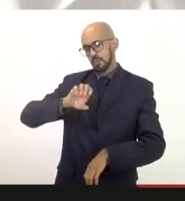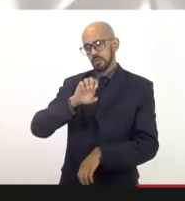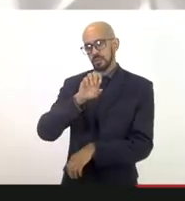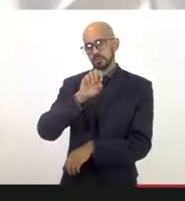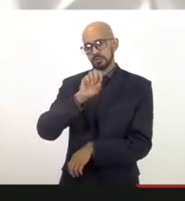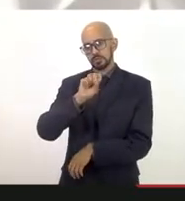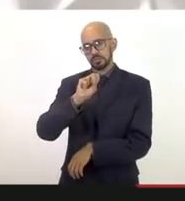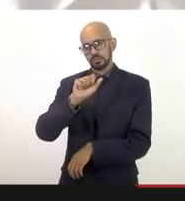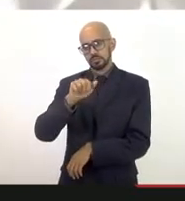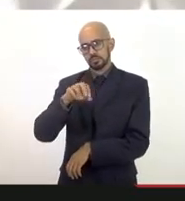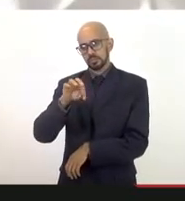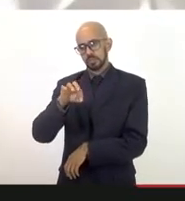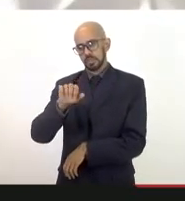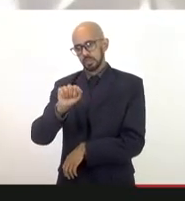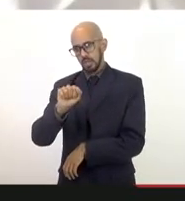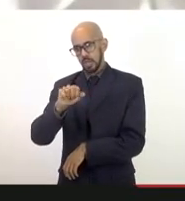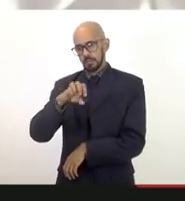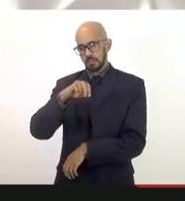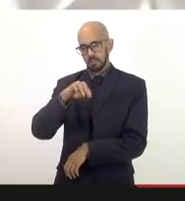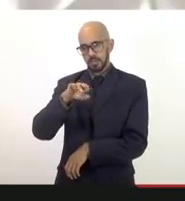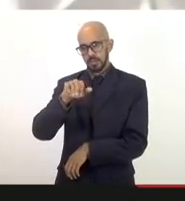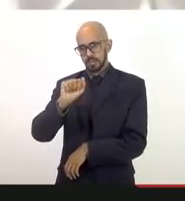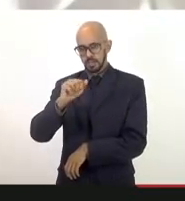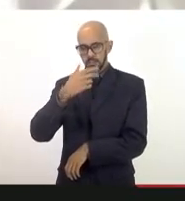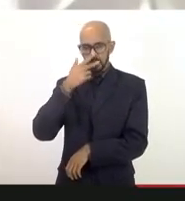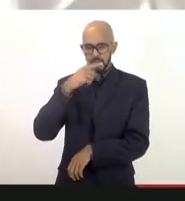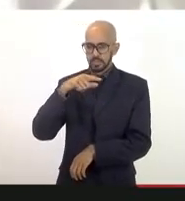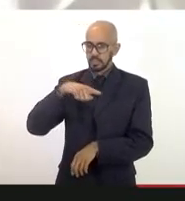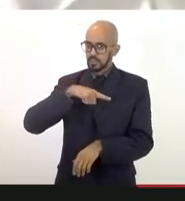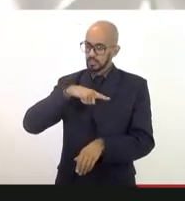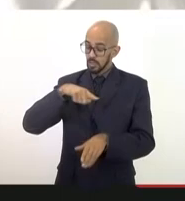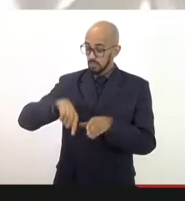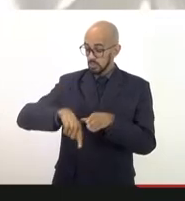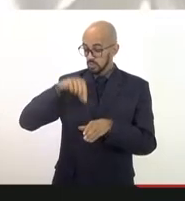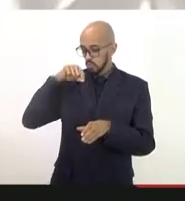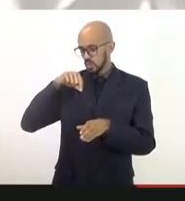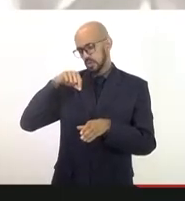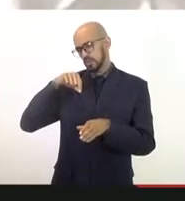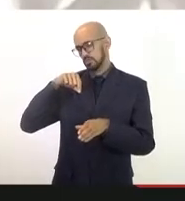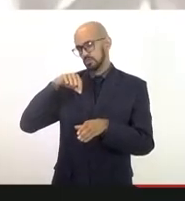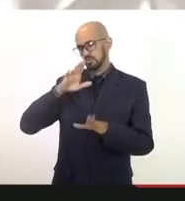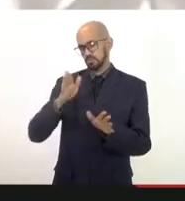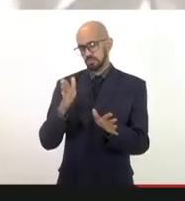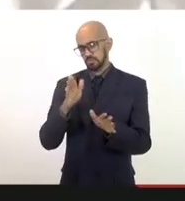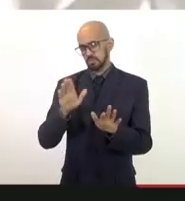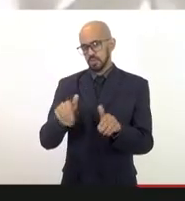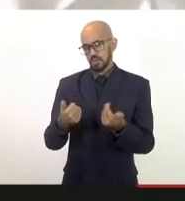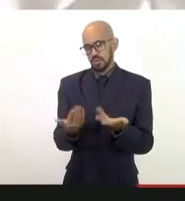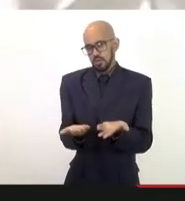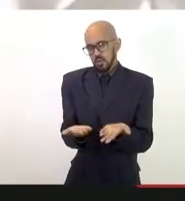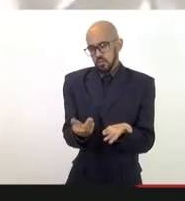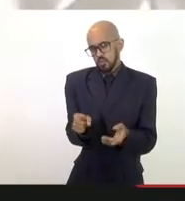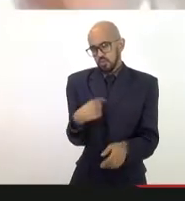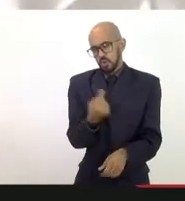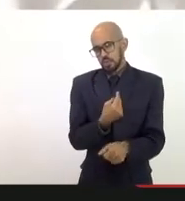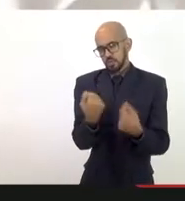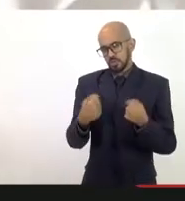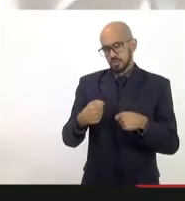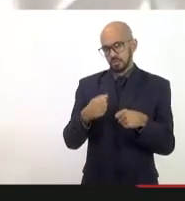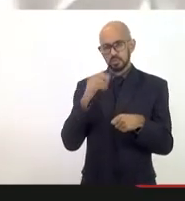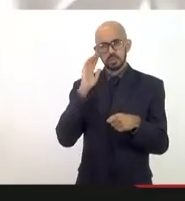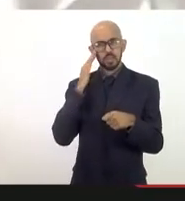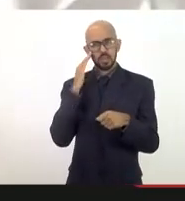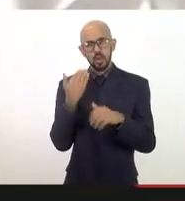né? Aí me parece que há uma escolha e a gente tem também que entender, né, o limite da